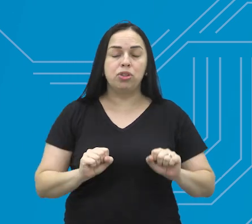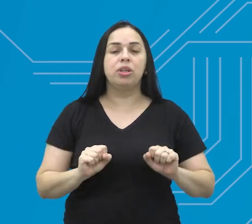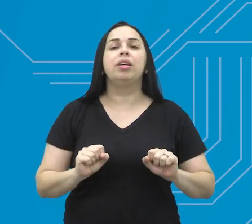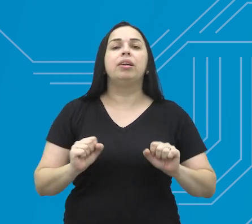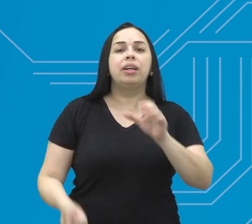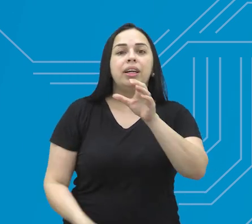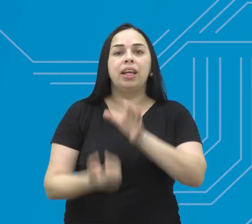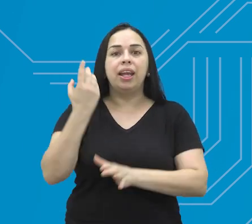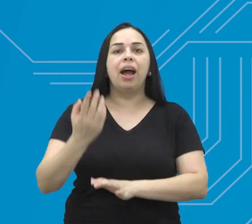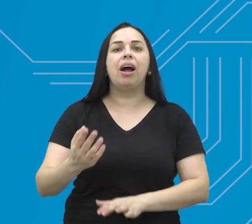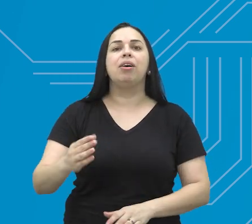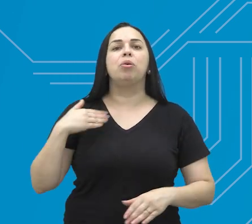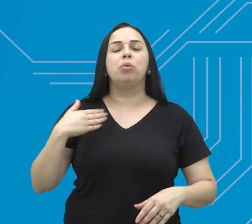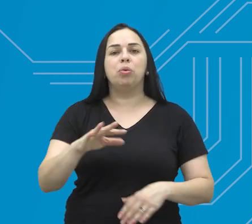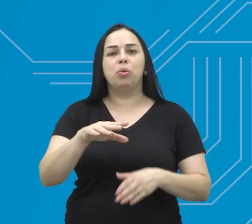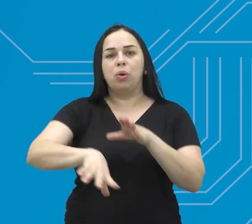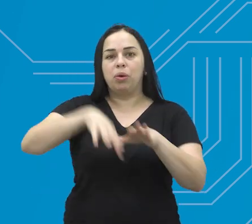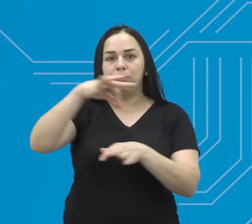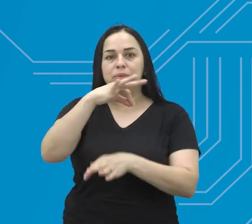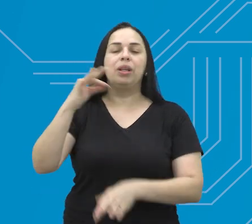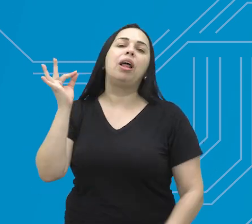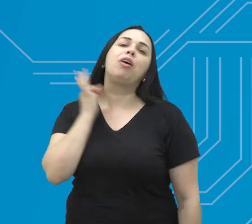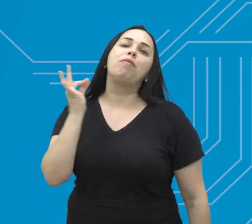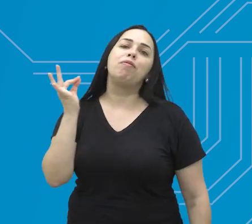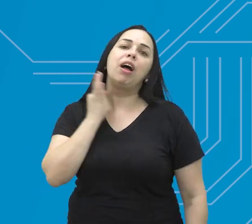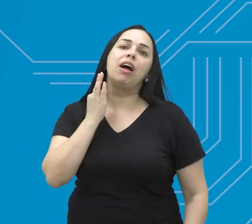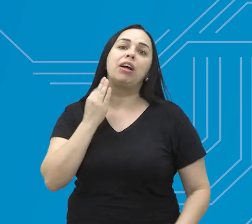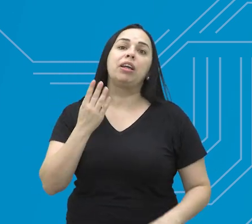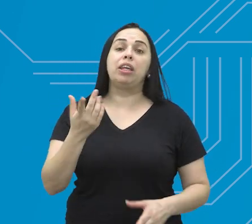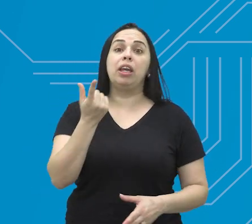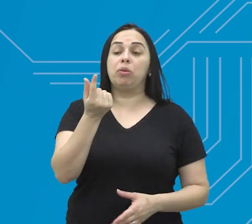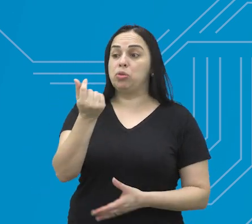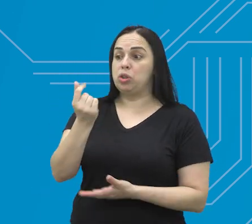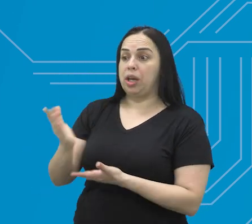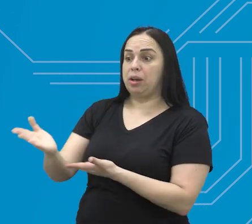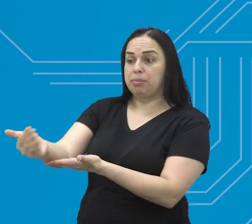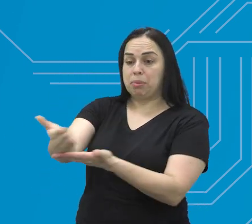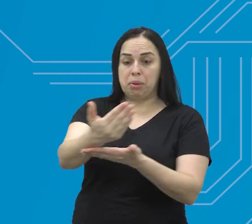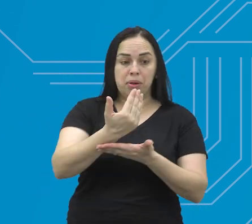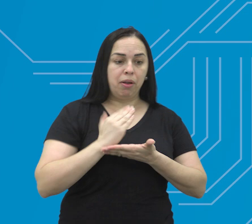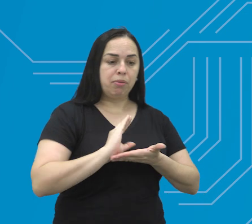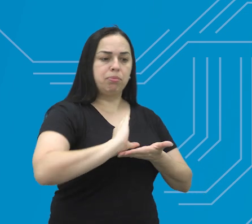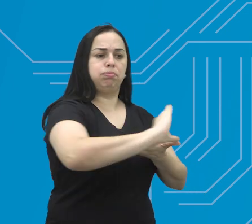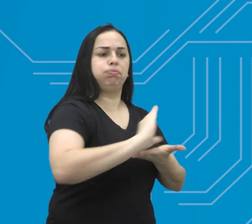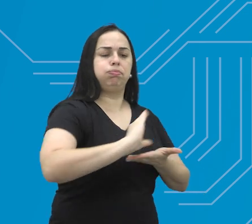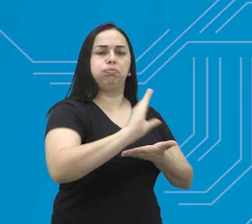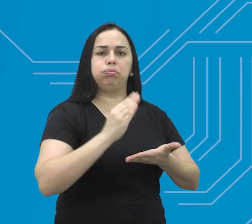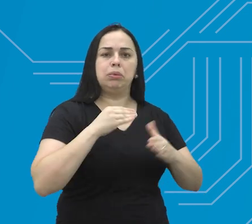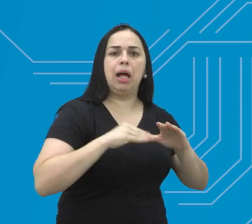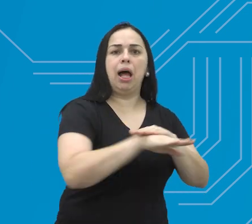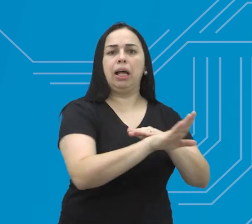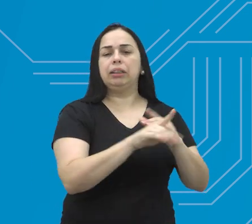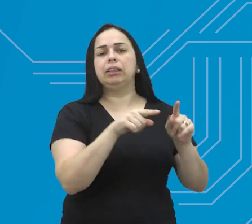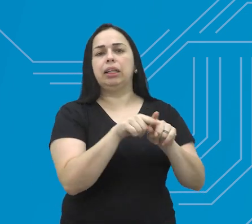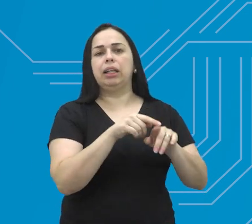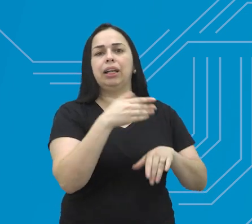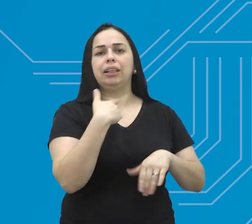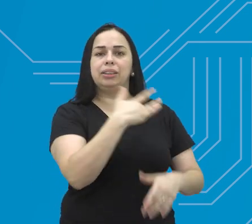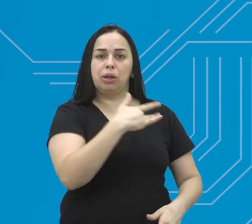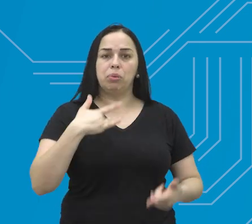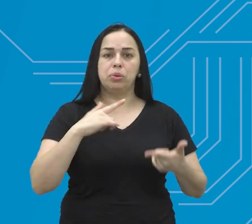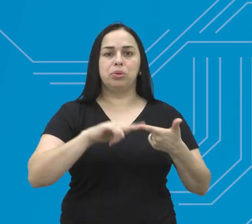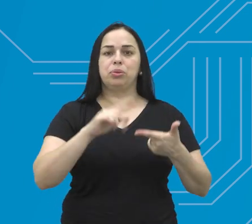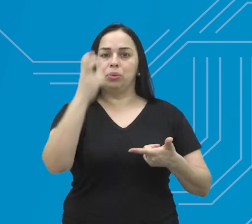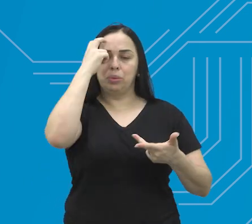criar a Loteria Municipal. A ideia é que os recursos ajudem a custear políticas públicas em diferentes áreas,